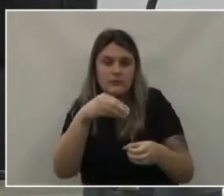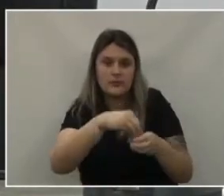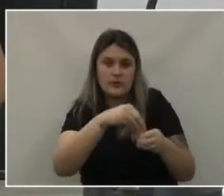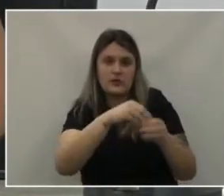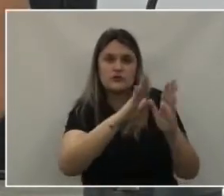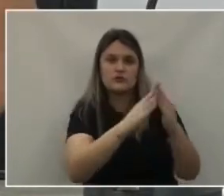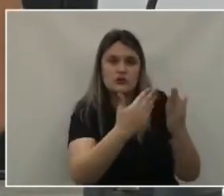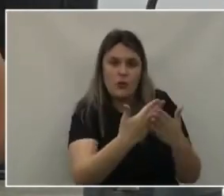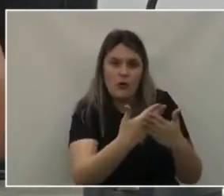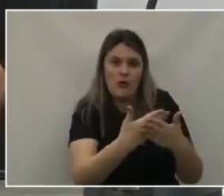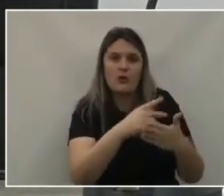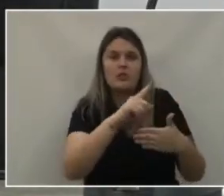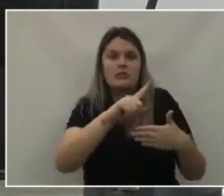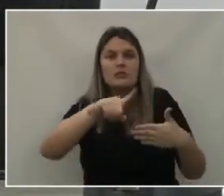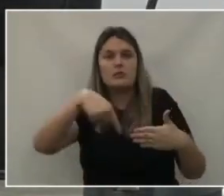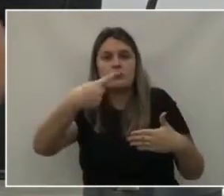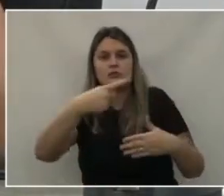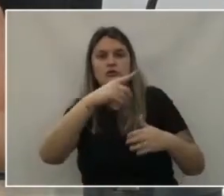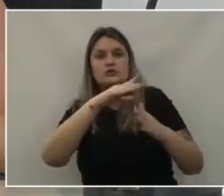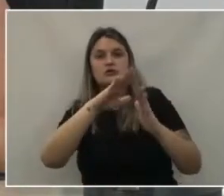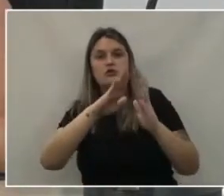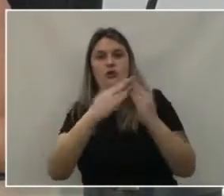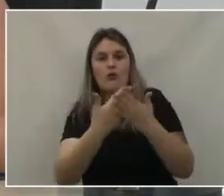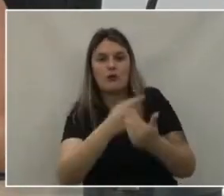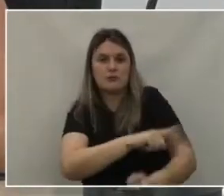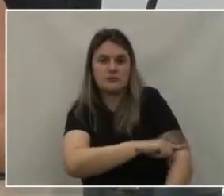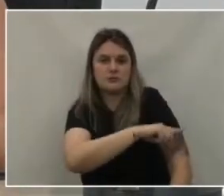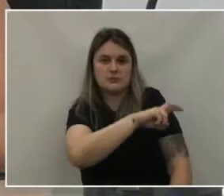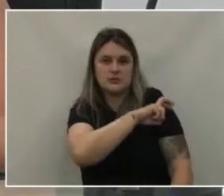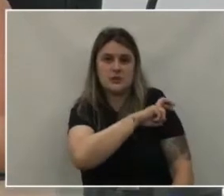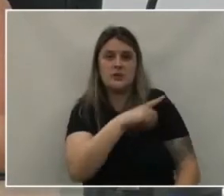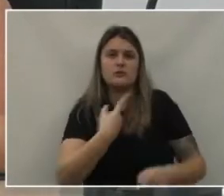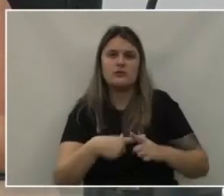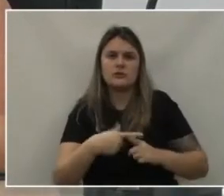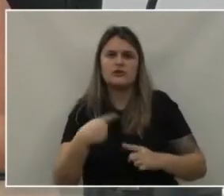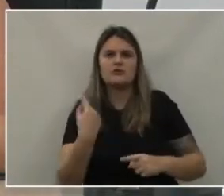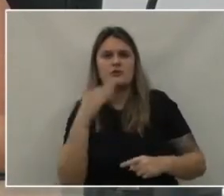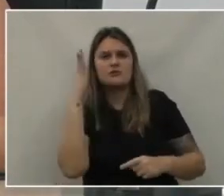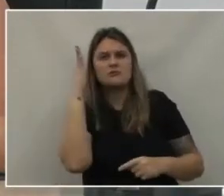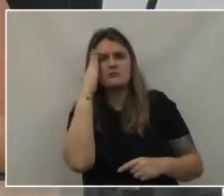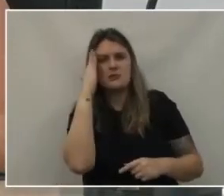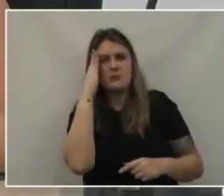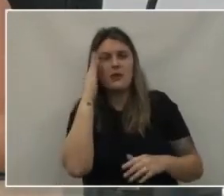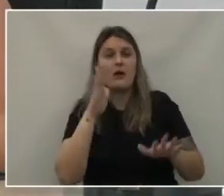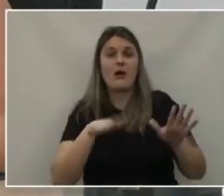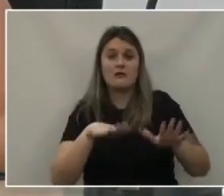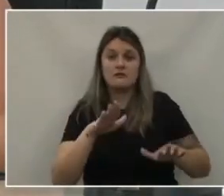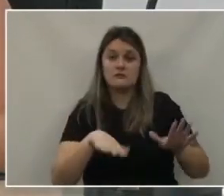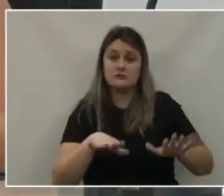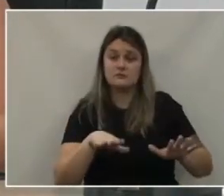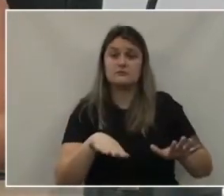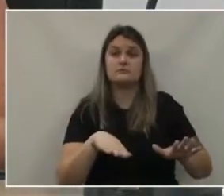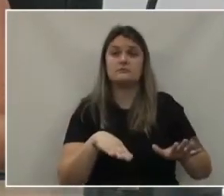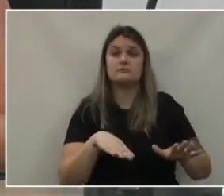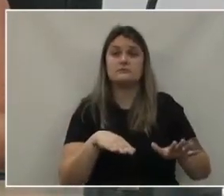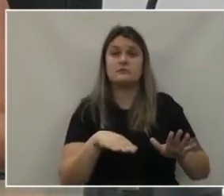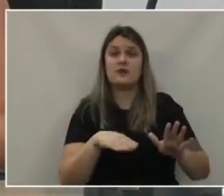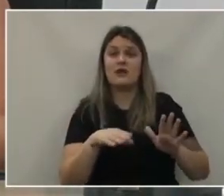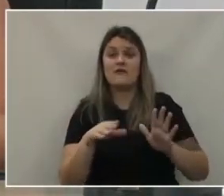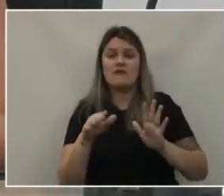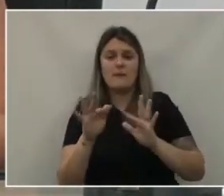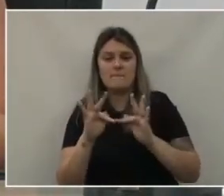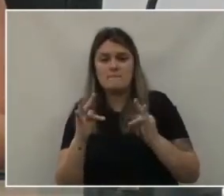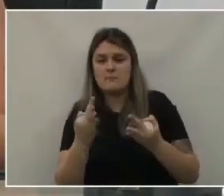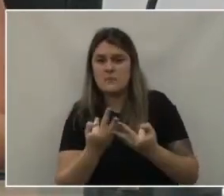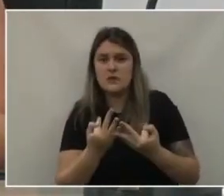do ICMEIS e depois, posteriormente, nas escolas, porque a gente sabe muito bem que, às vezes, a própria